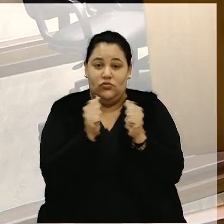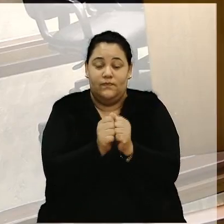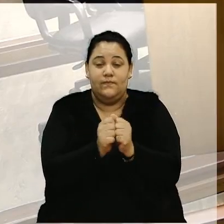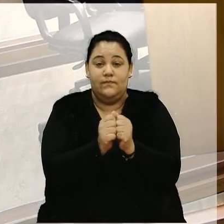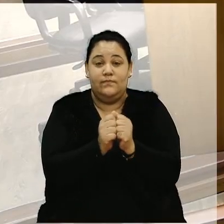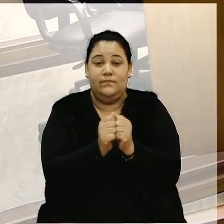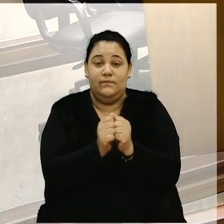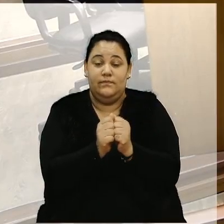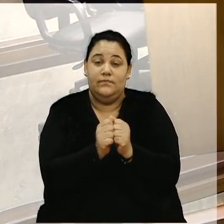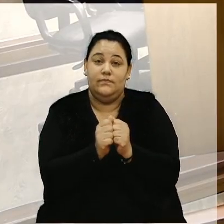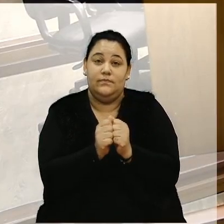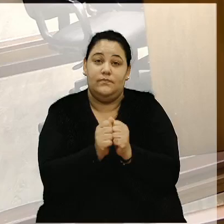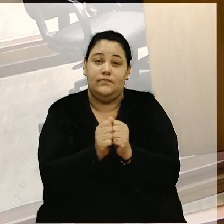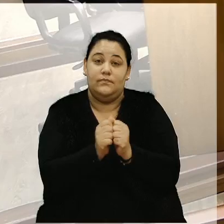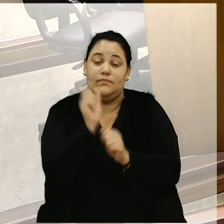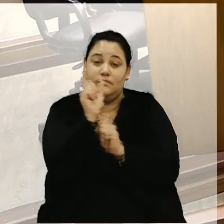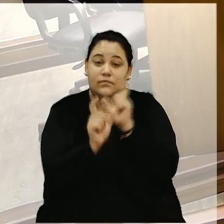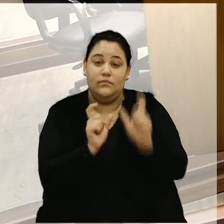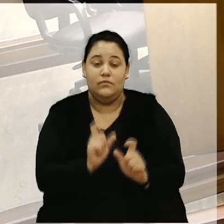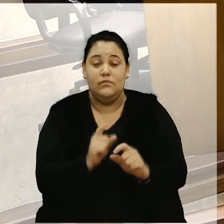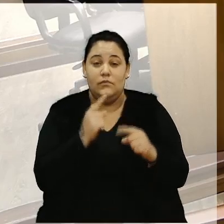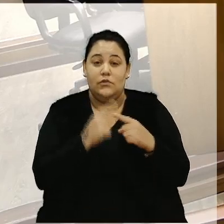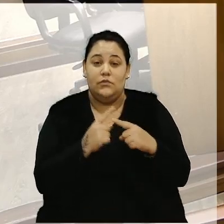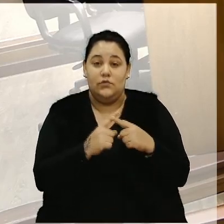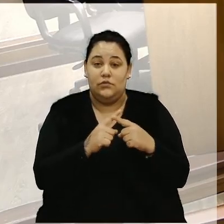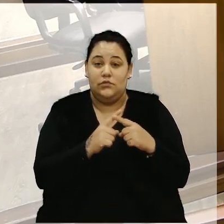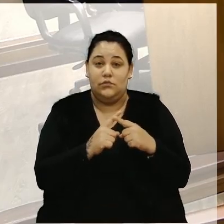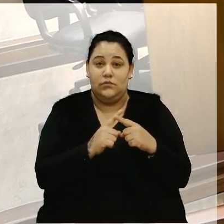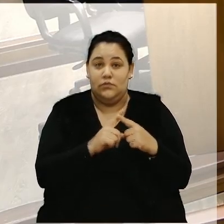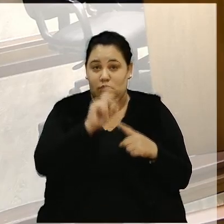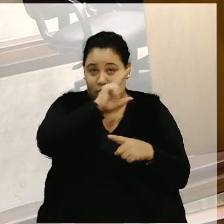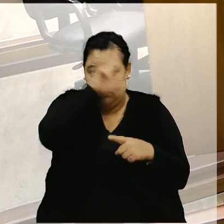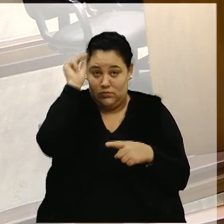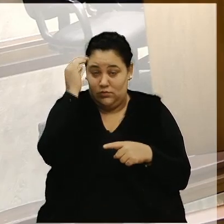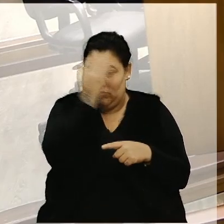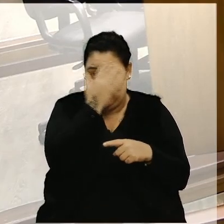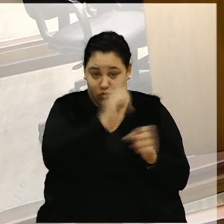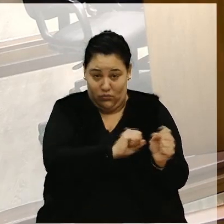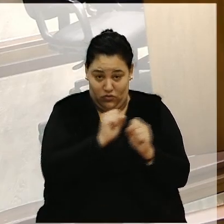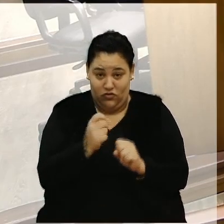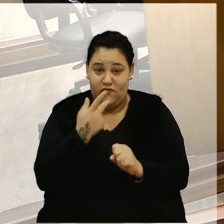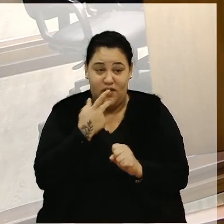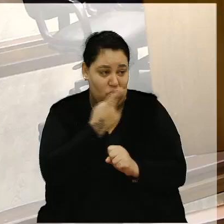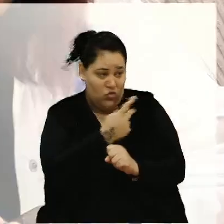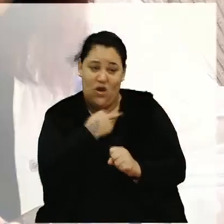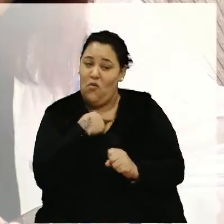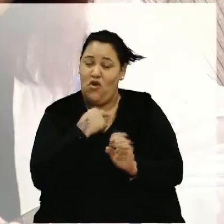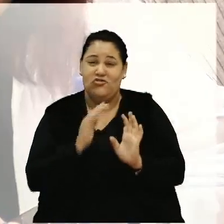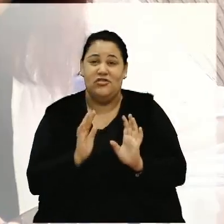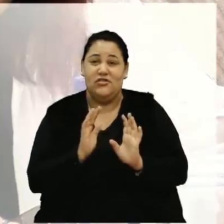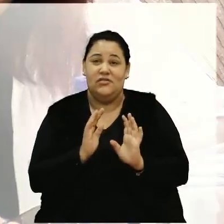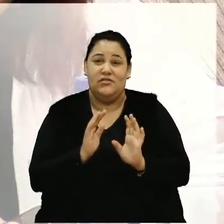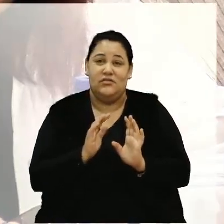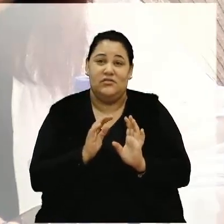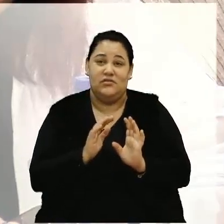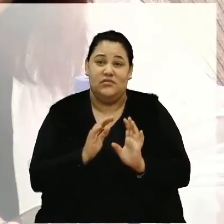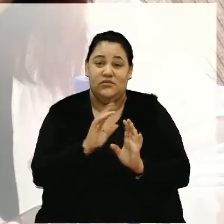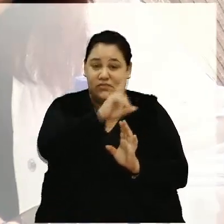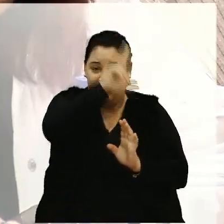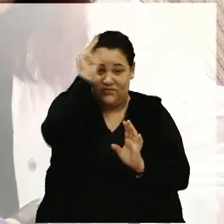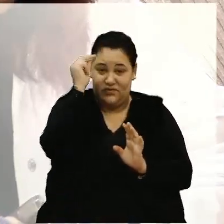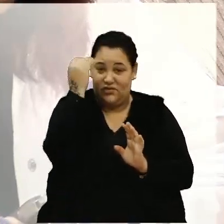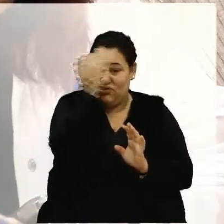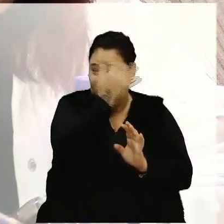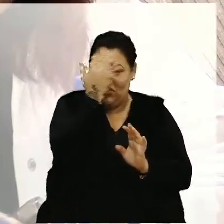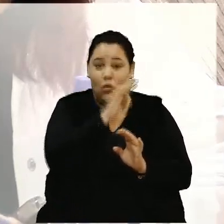porque o prefeito Adiló podia falar, o senhor não pode? O prefeito Adiló era conhecedor